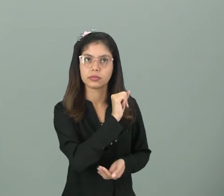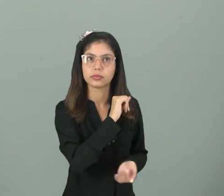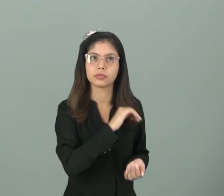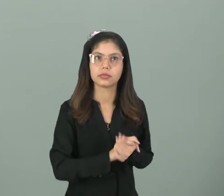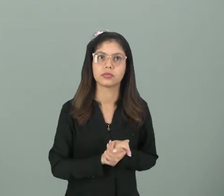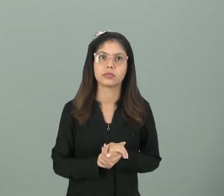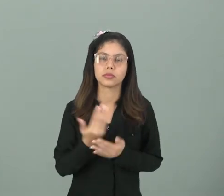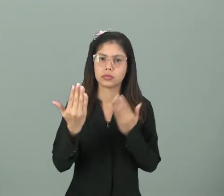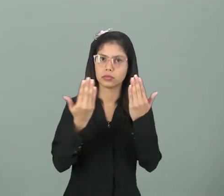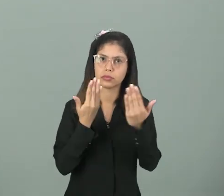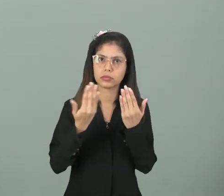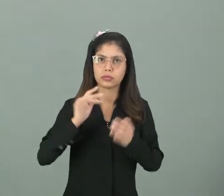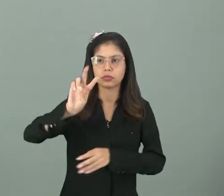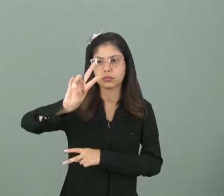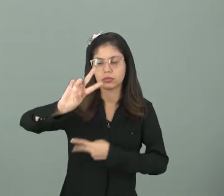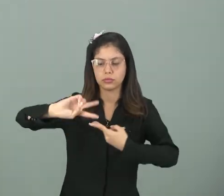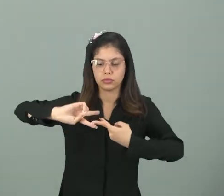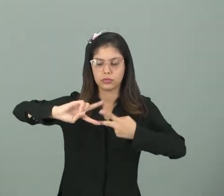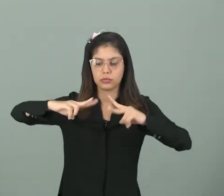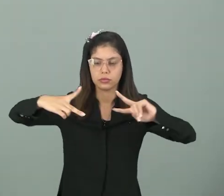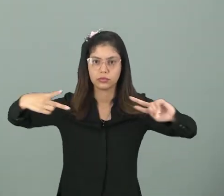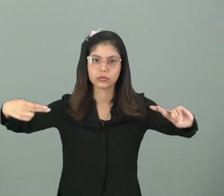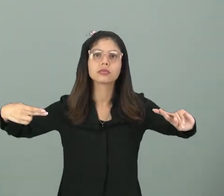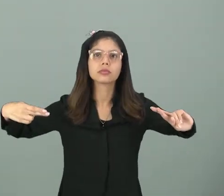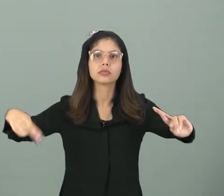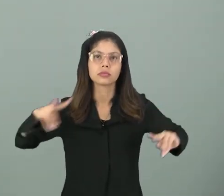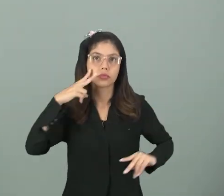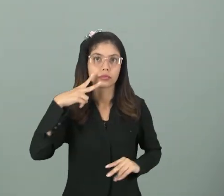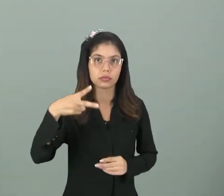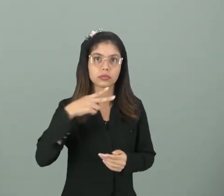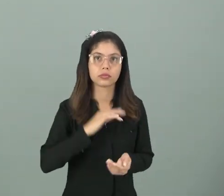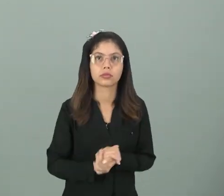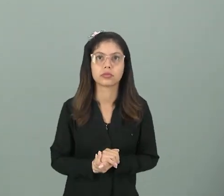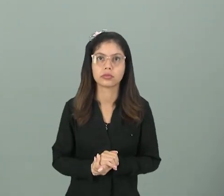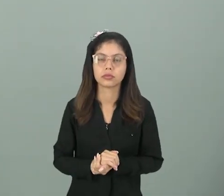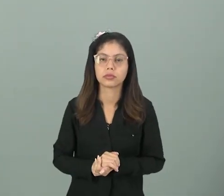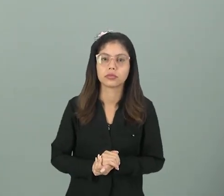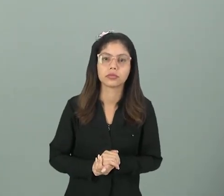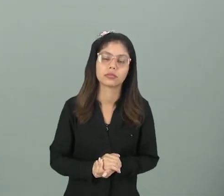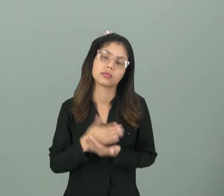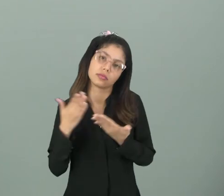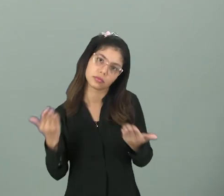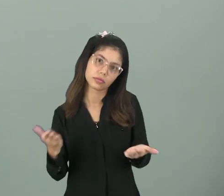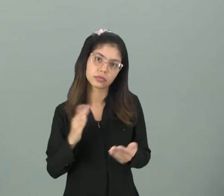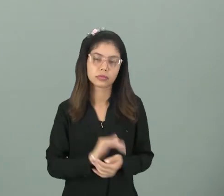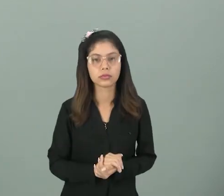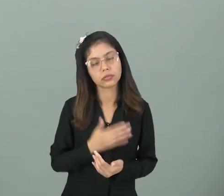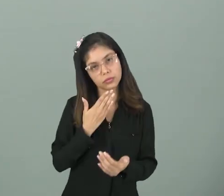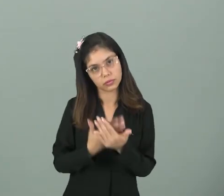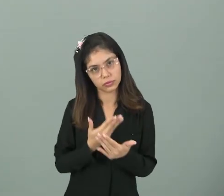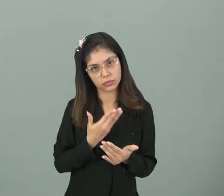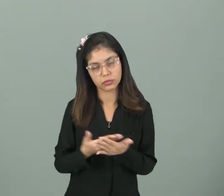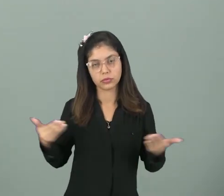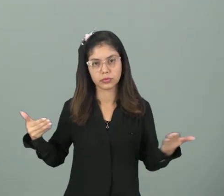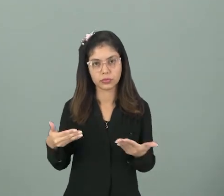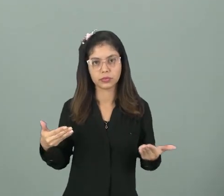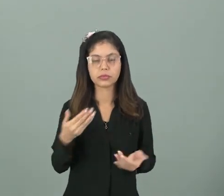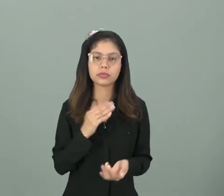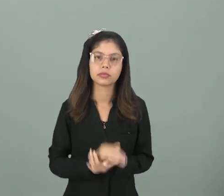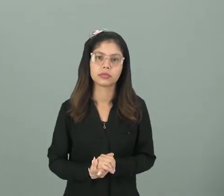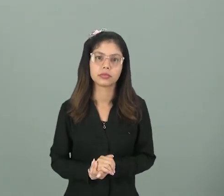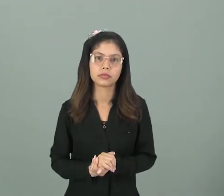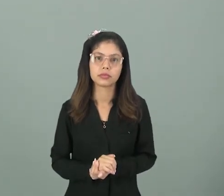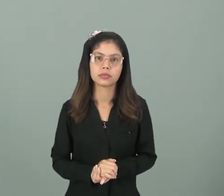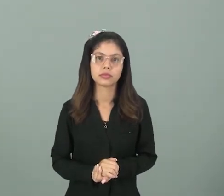a comparação do DNA, fazendo as suas análises até mesmo embrionárias. Então, essa foi a nossa aula de